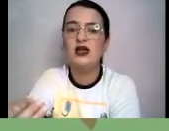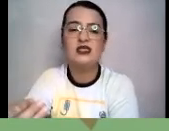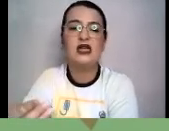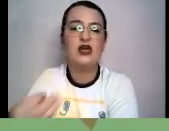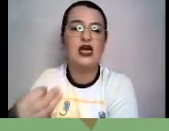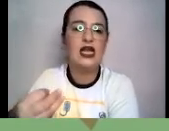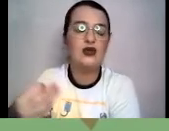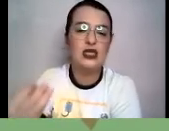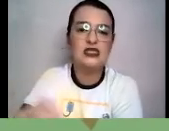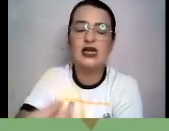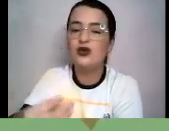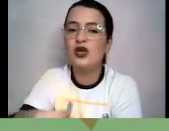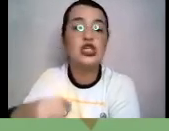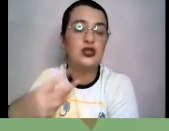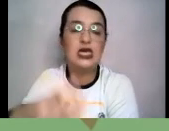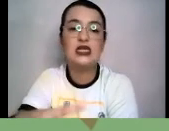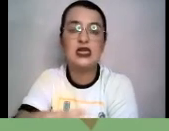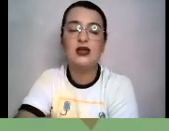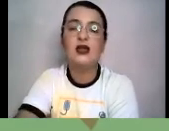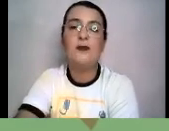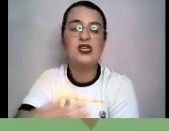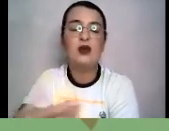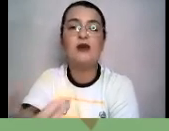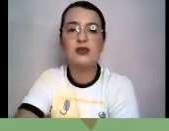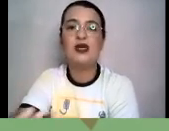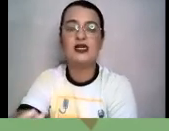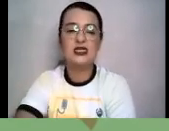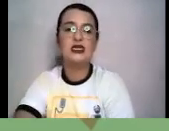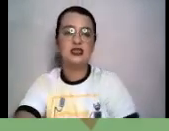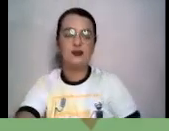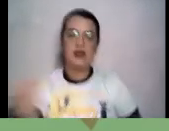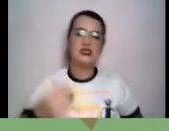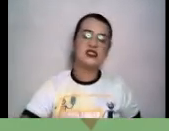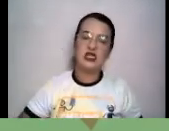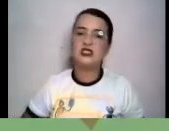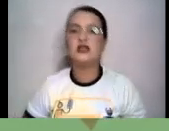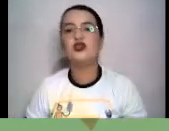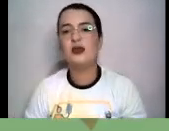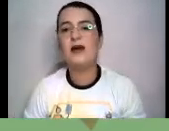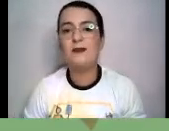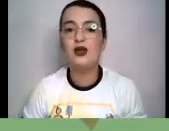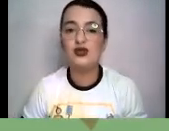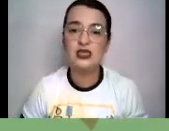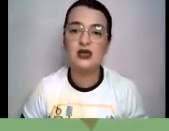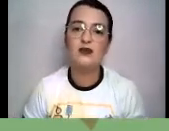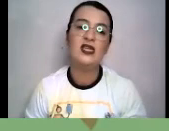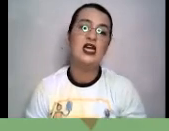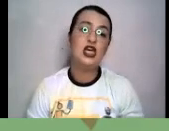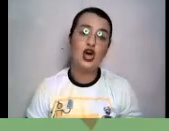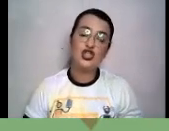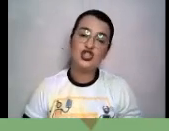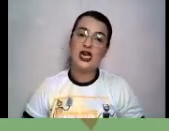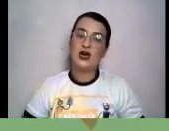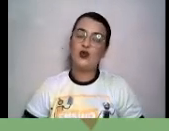influência, certo? Que ele é utilizado no nosso dia a dia, principalmente para as grandes empresas, grandes indústrias para a produção.